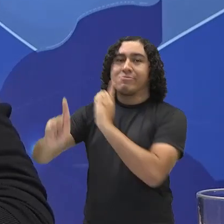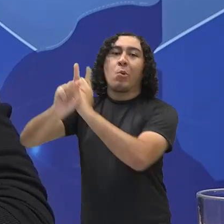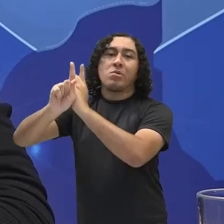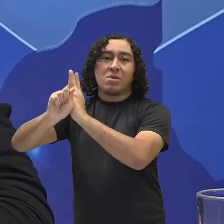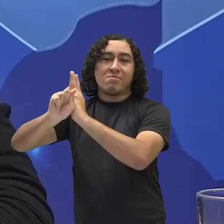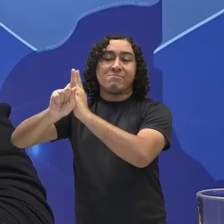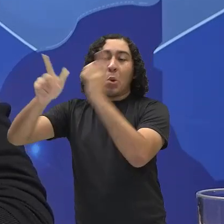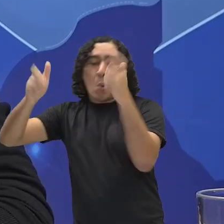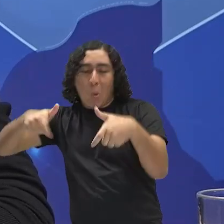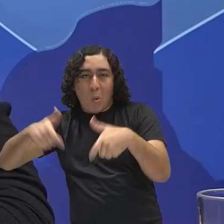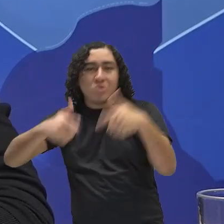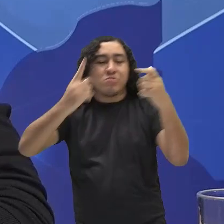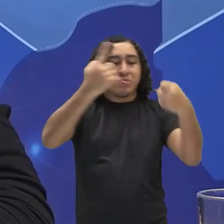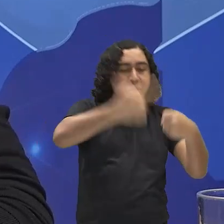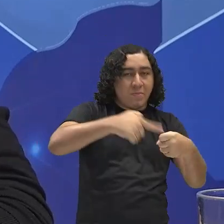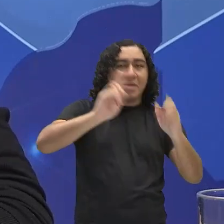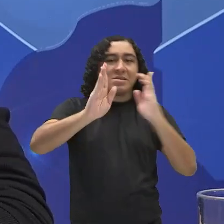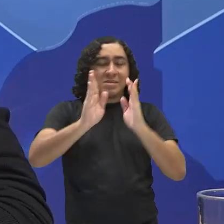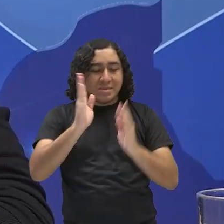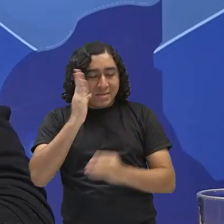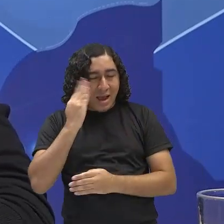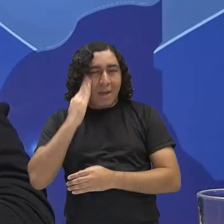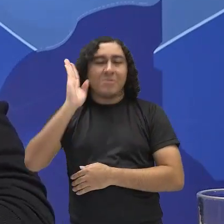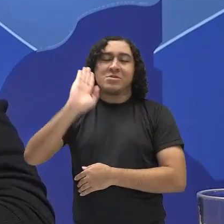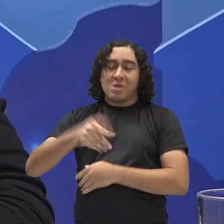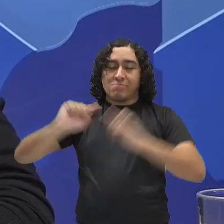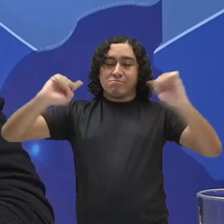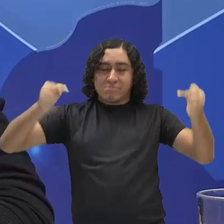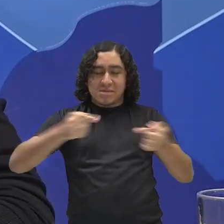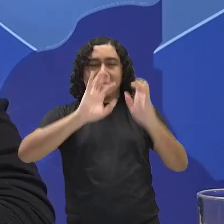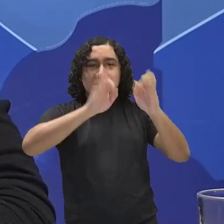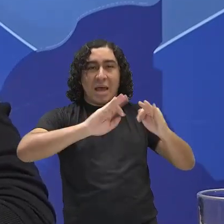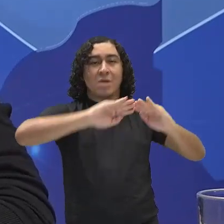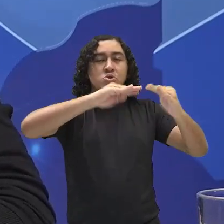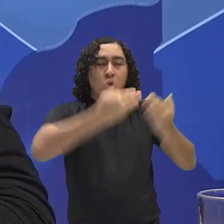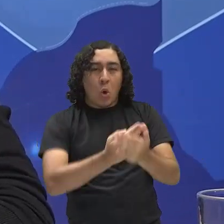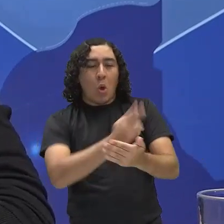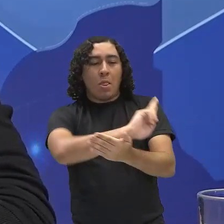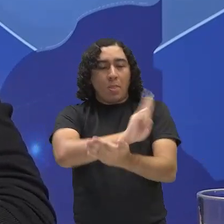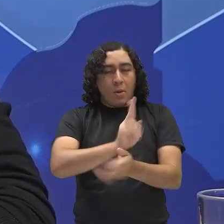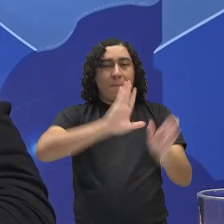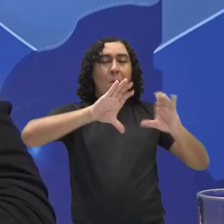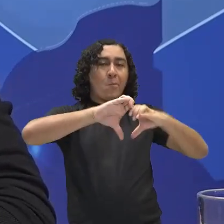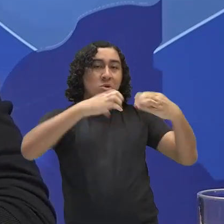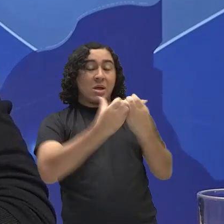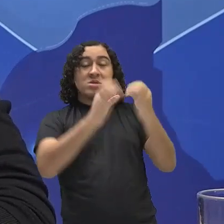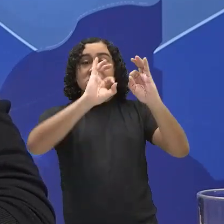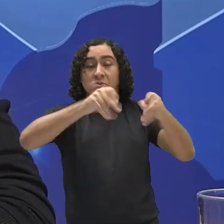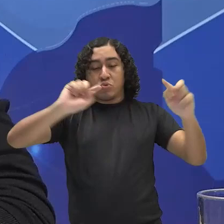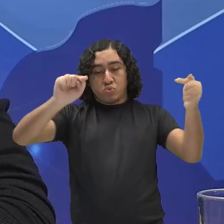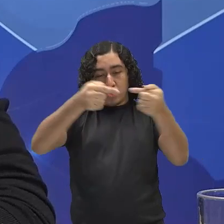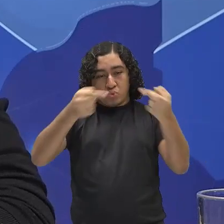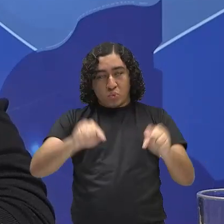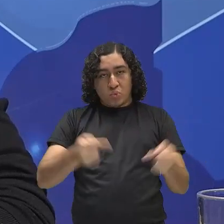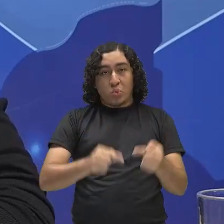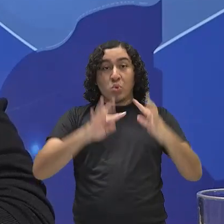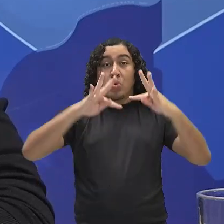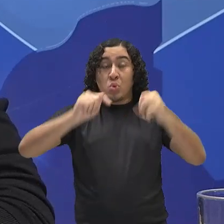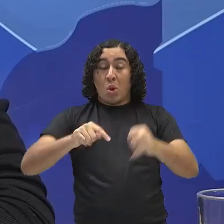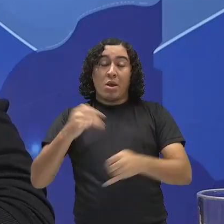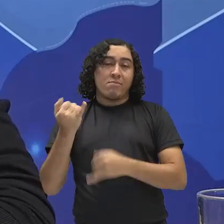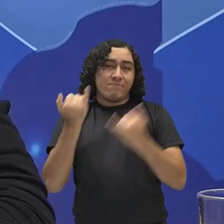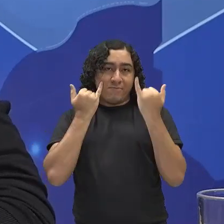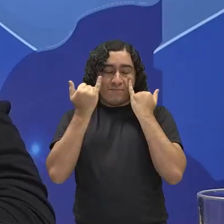a OS seja gerada para a localidade correta, para a escola correta, para a comunidade correta, ok? Vamos colocar também